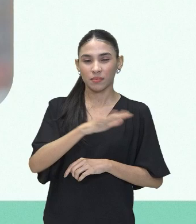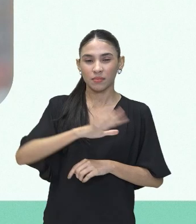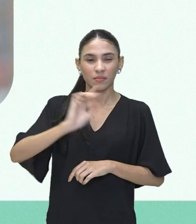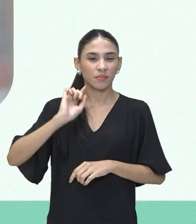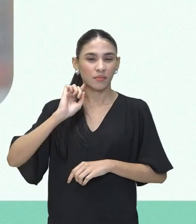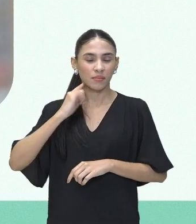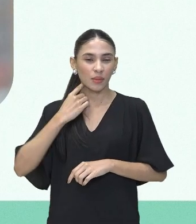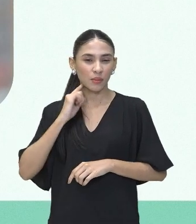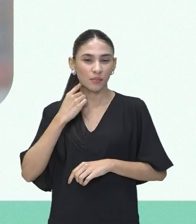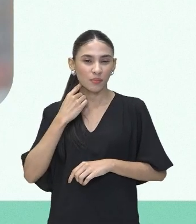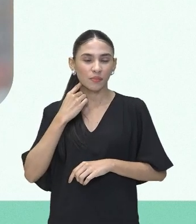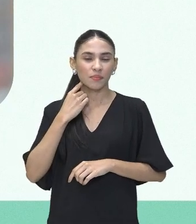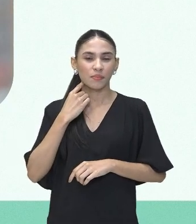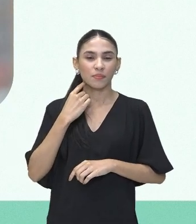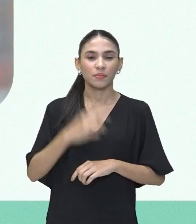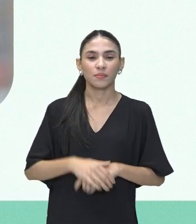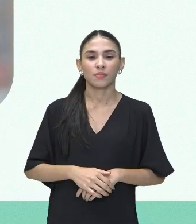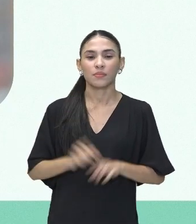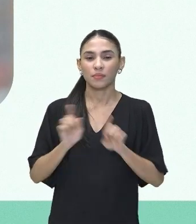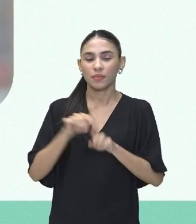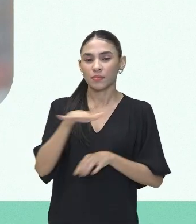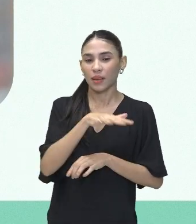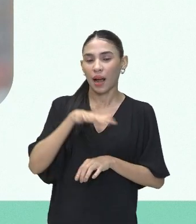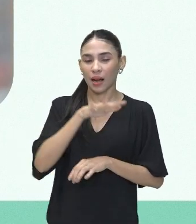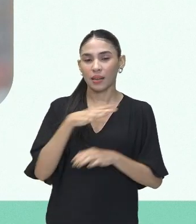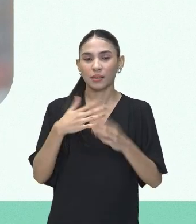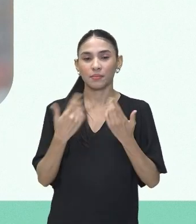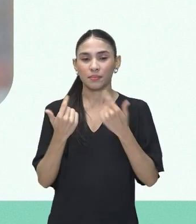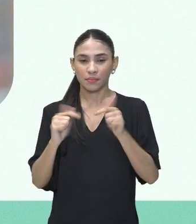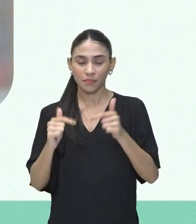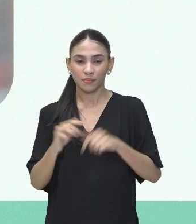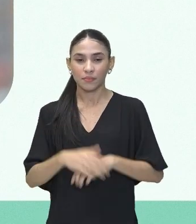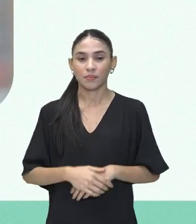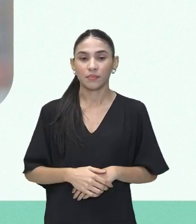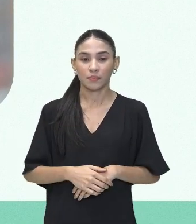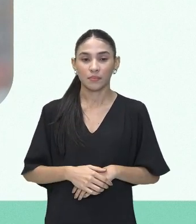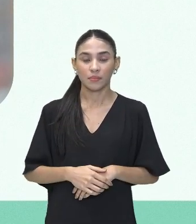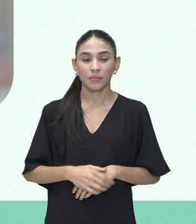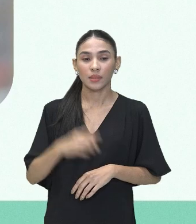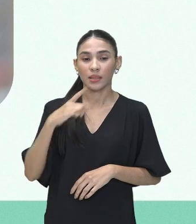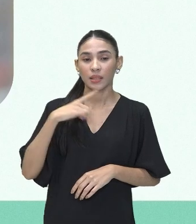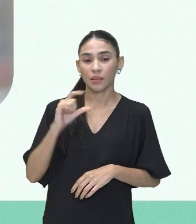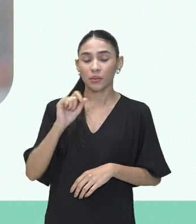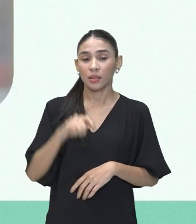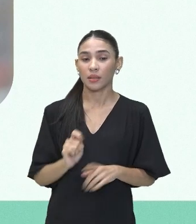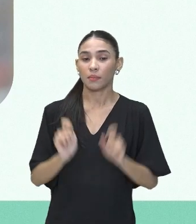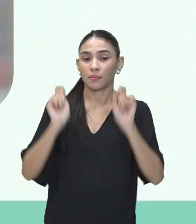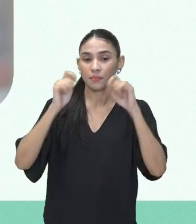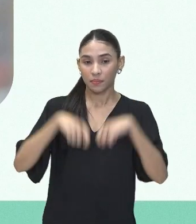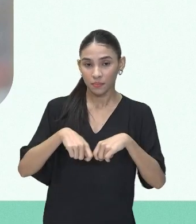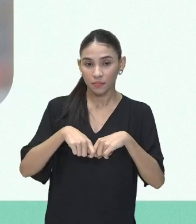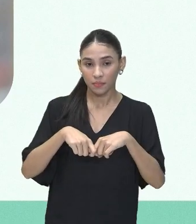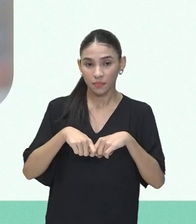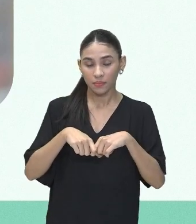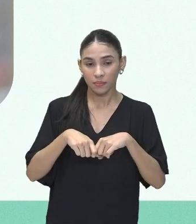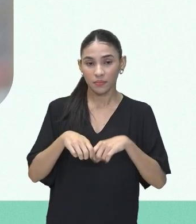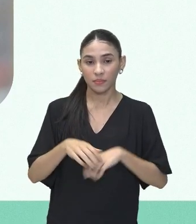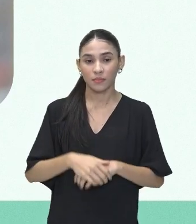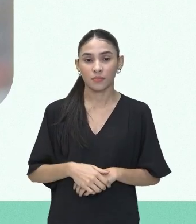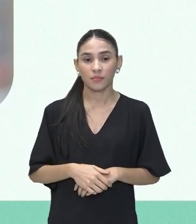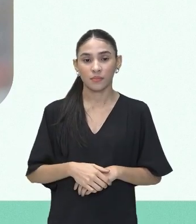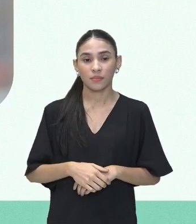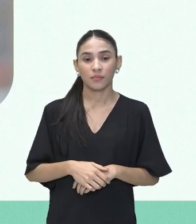sua residência e do ambiente de trabalho, tendo em vista a grande capacidade de espalhamento